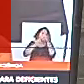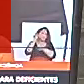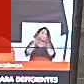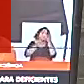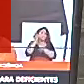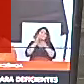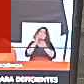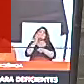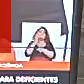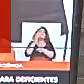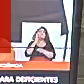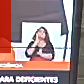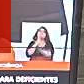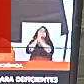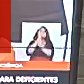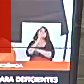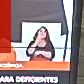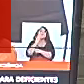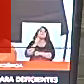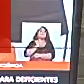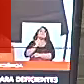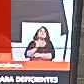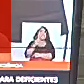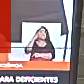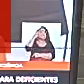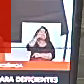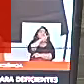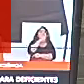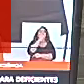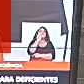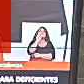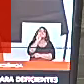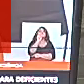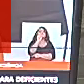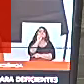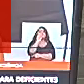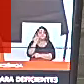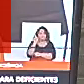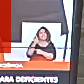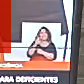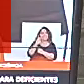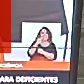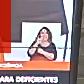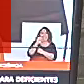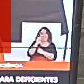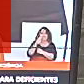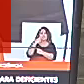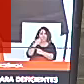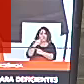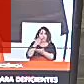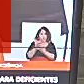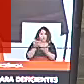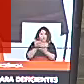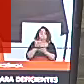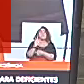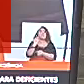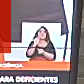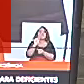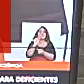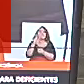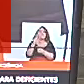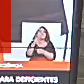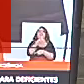a Denise trouxe aqui para nós hoje, que é a procura do Ministério Público